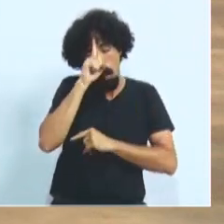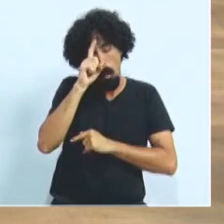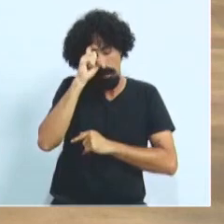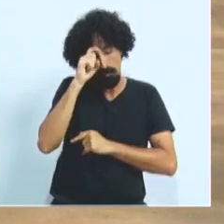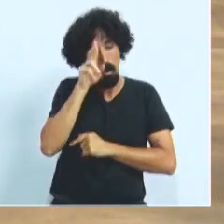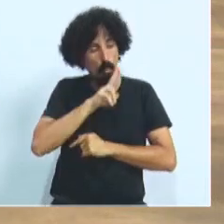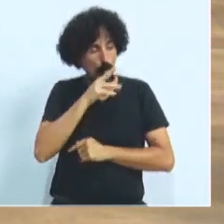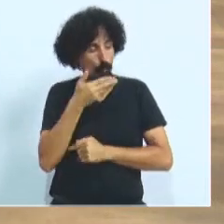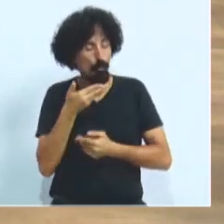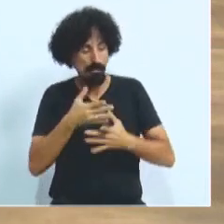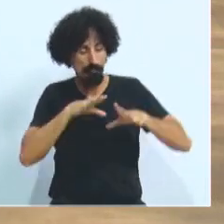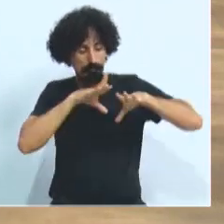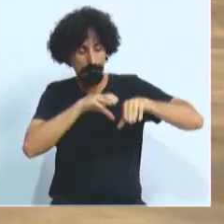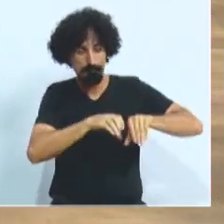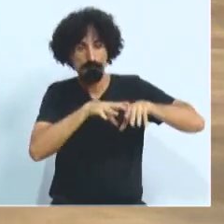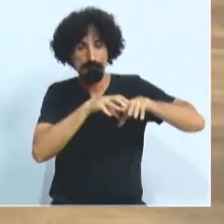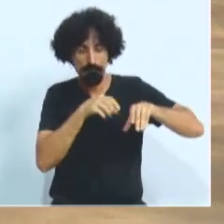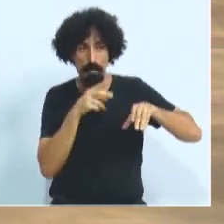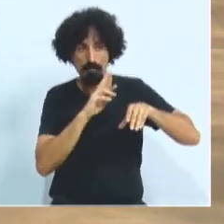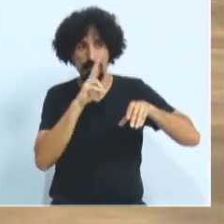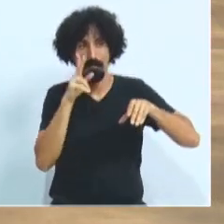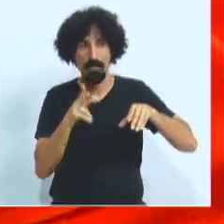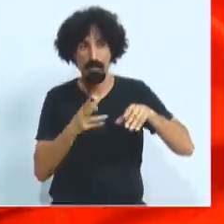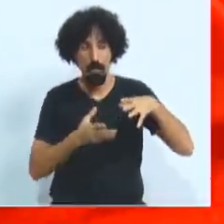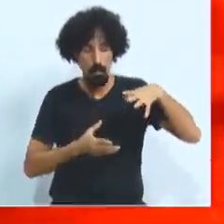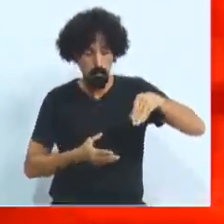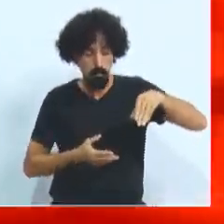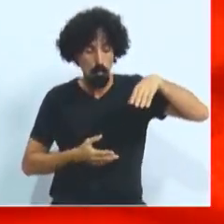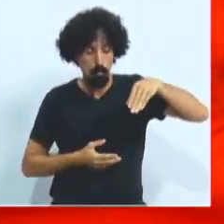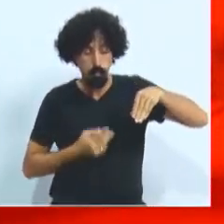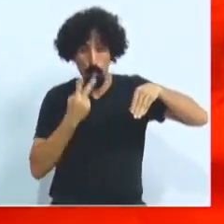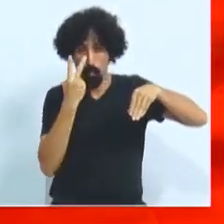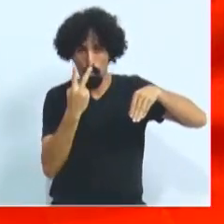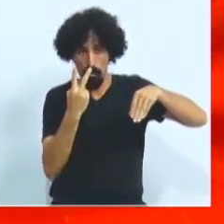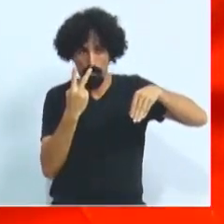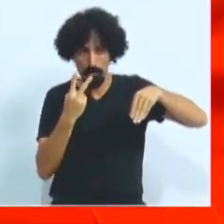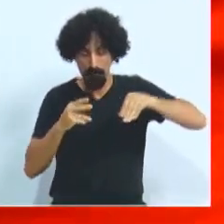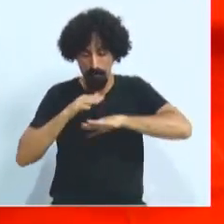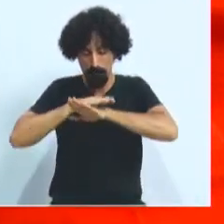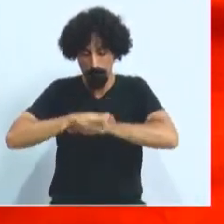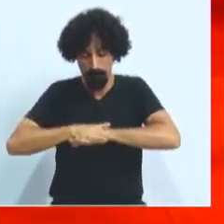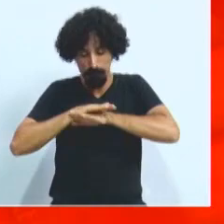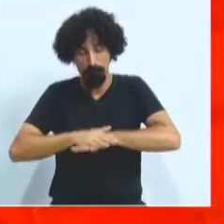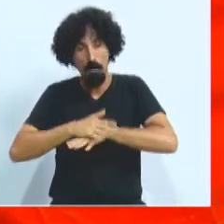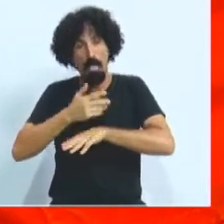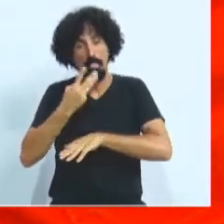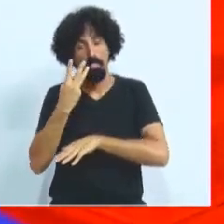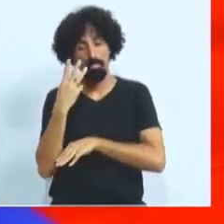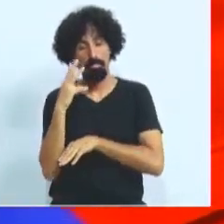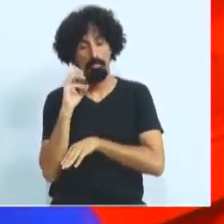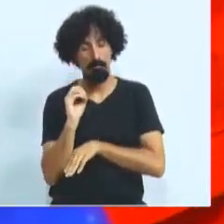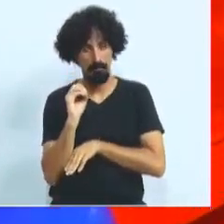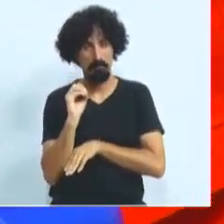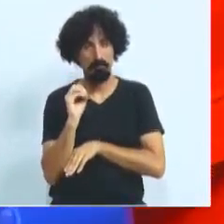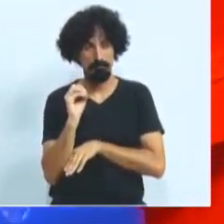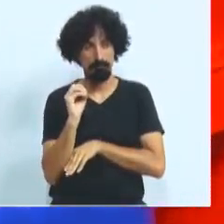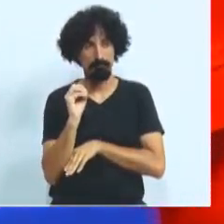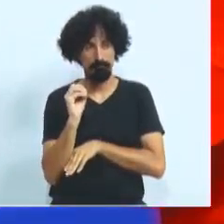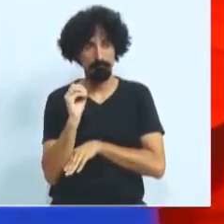pessoa. De forma que o ar não escape, faz duas compressões e inicia o ciclo com 30